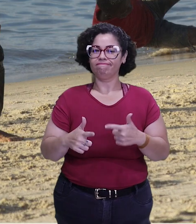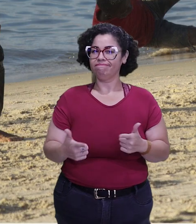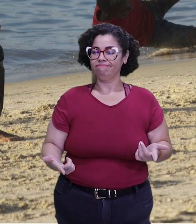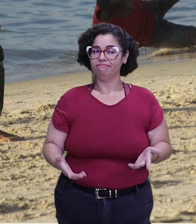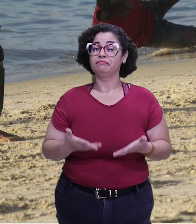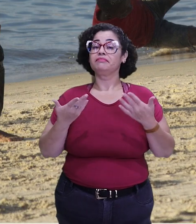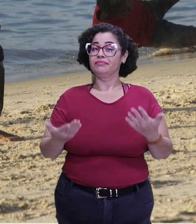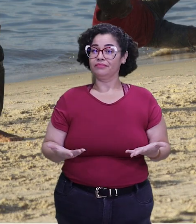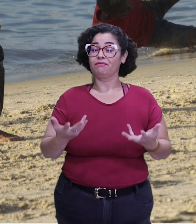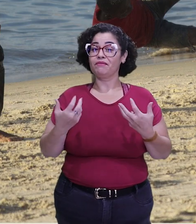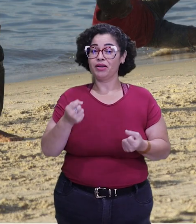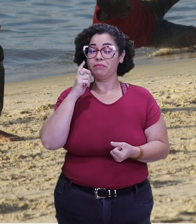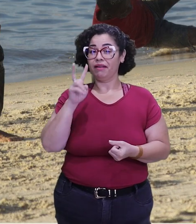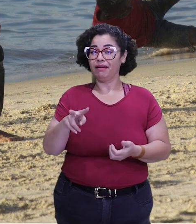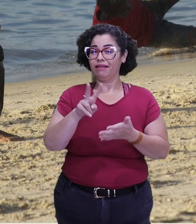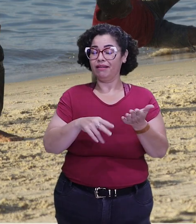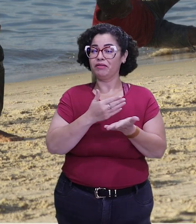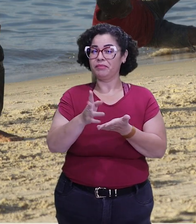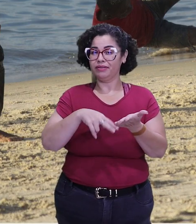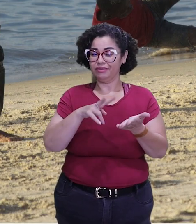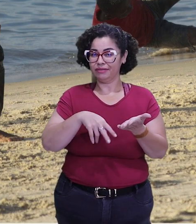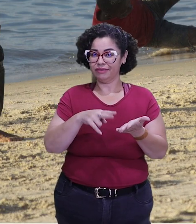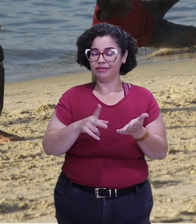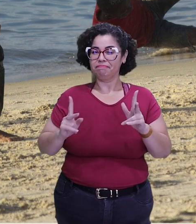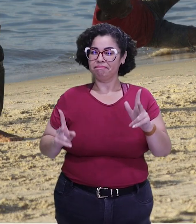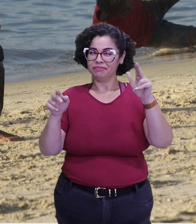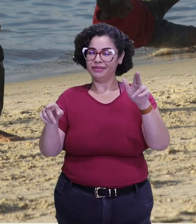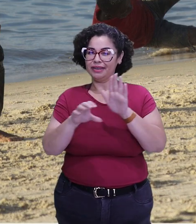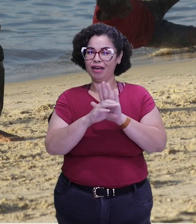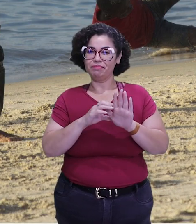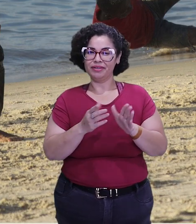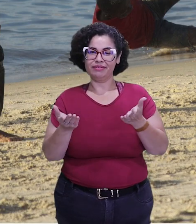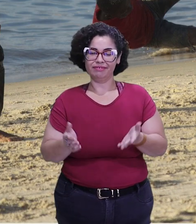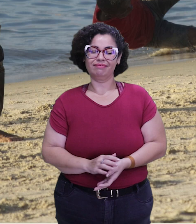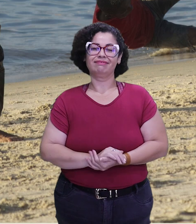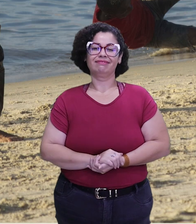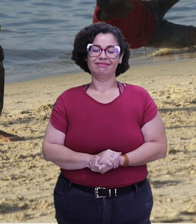Então, vamos lá iniciar a leitura de parte desse capítulo.